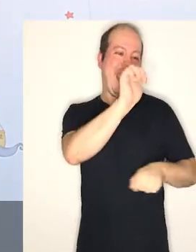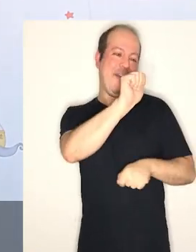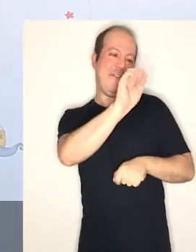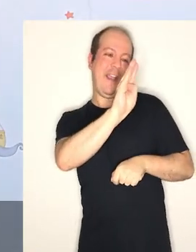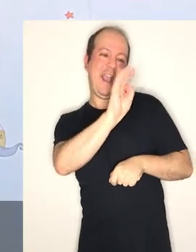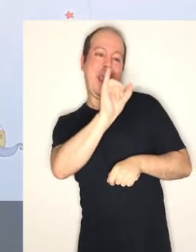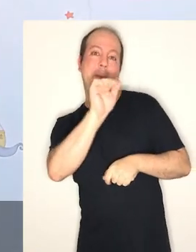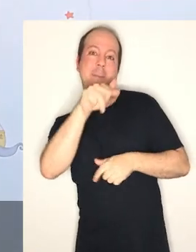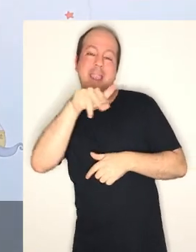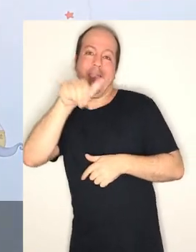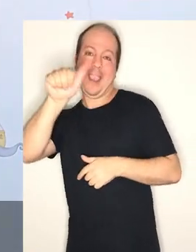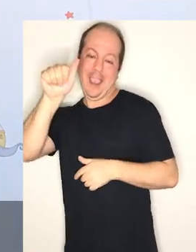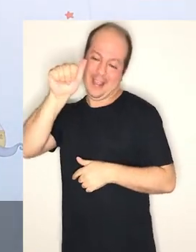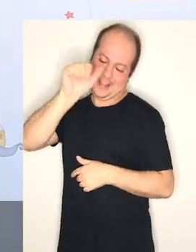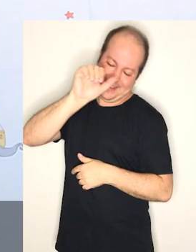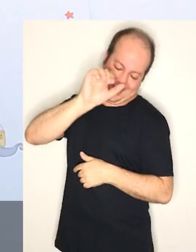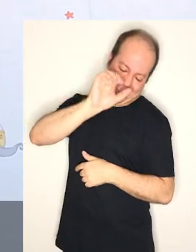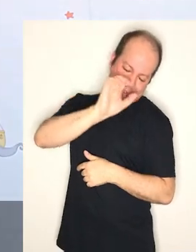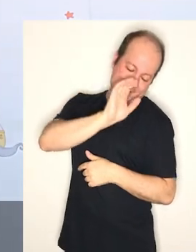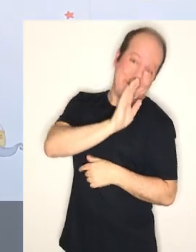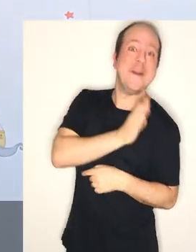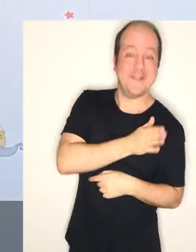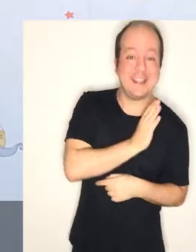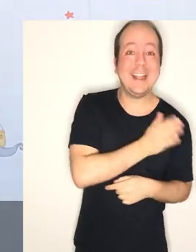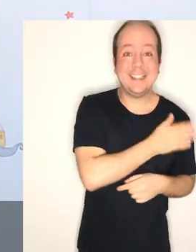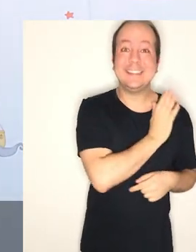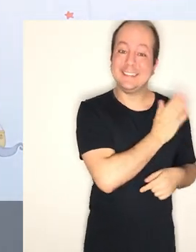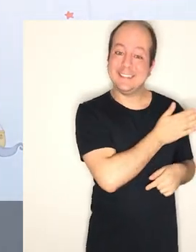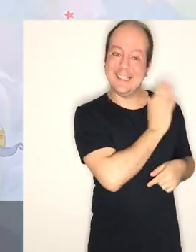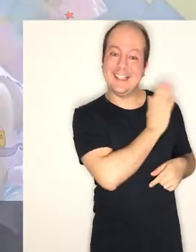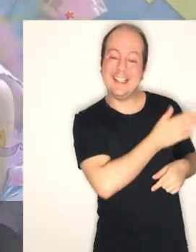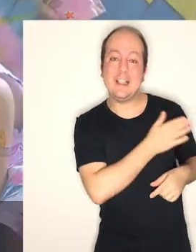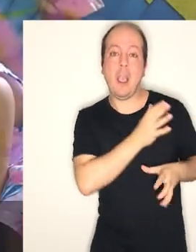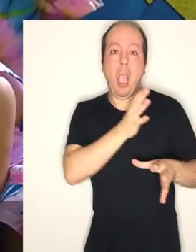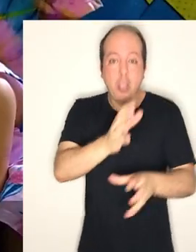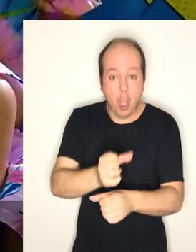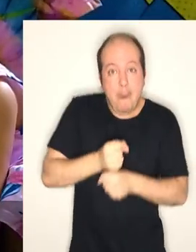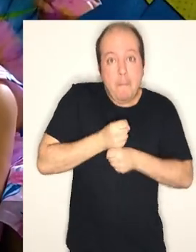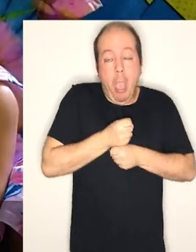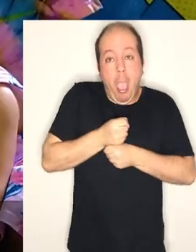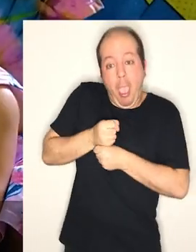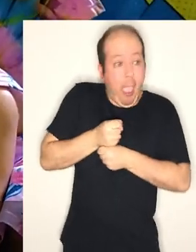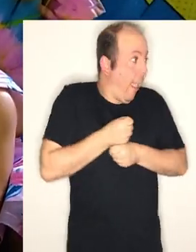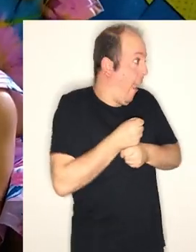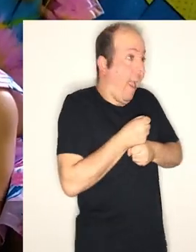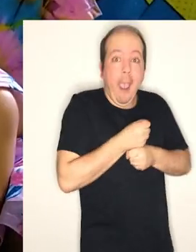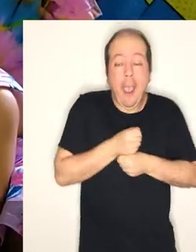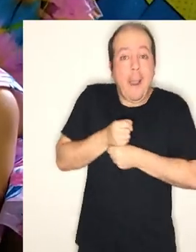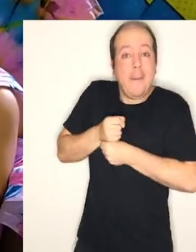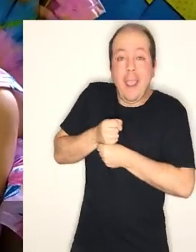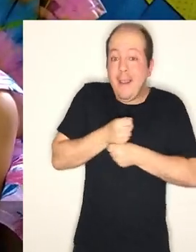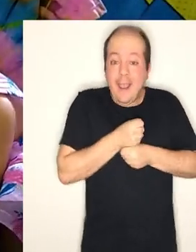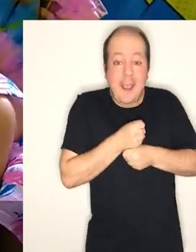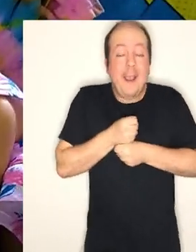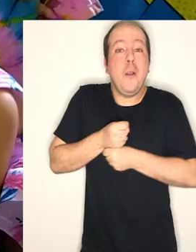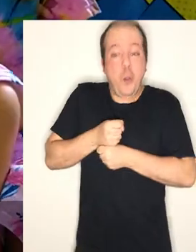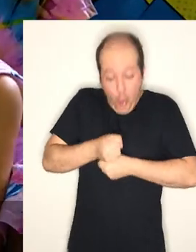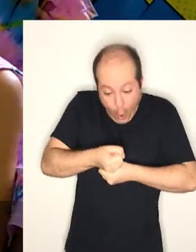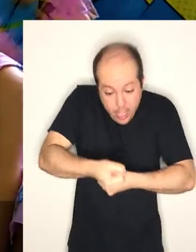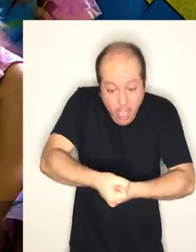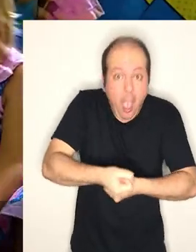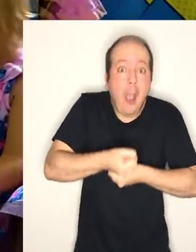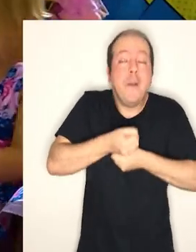escrevo, Fabiana do meu coração. Tô presa, meu bem, tô presa.